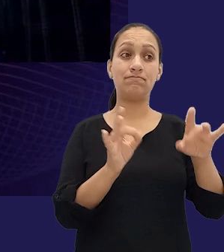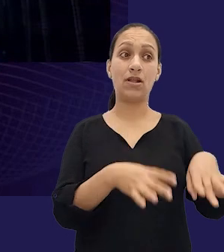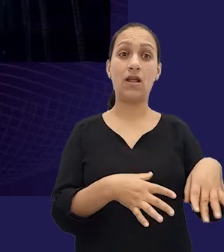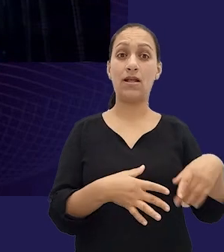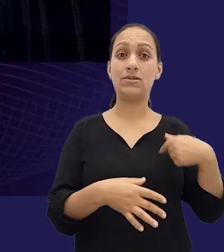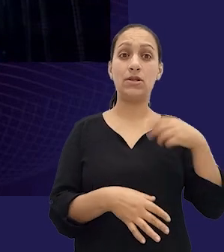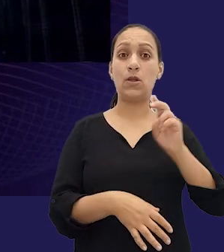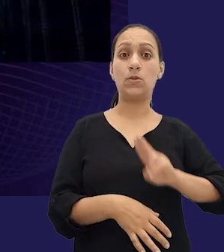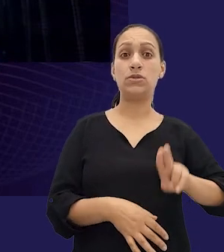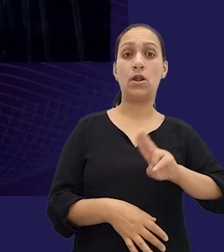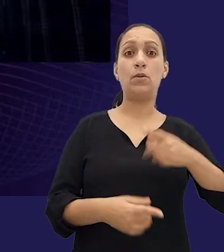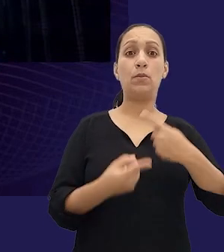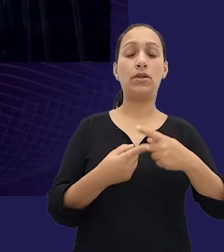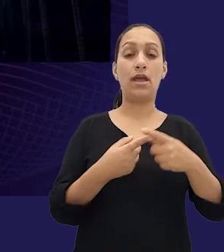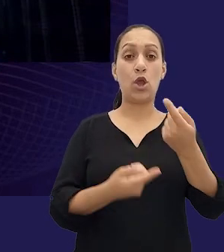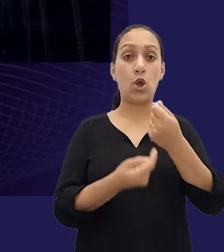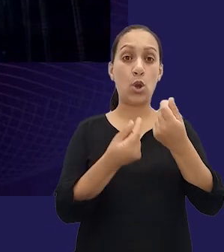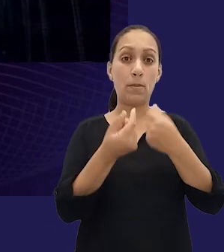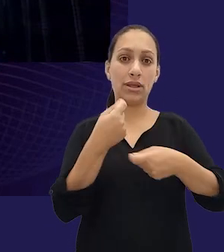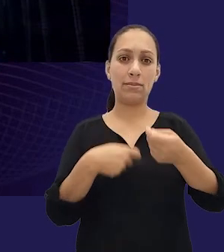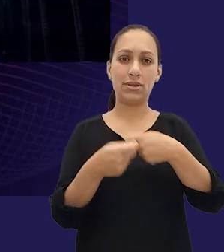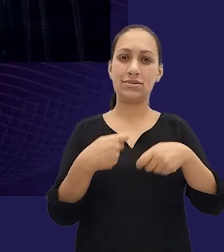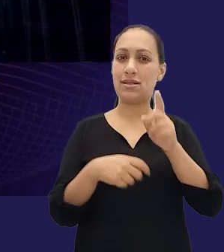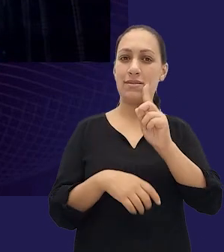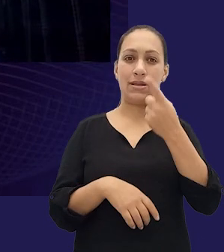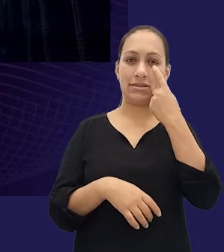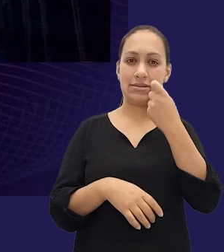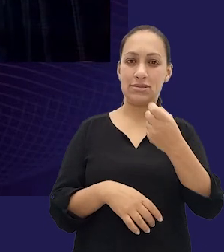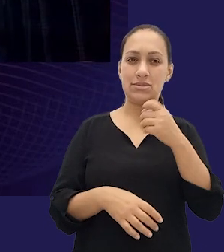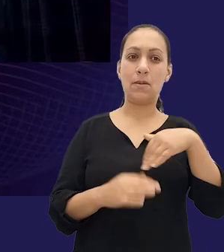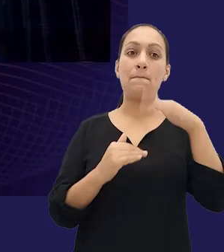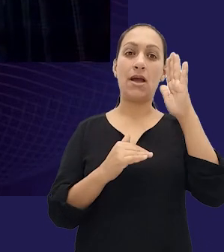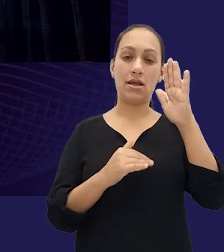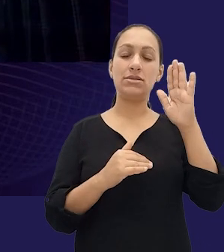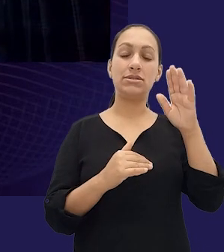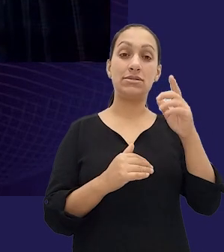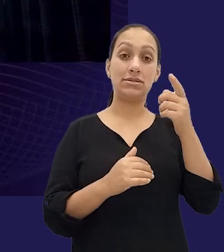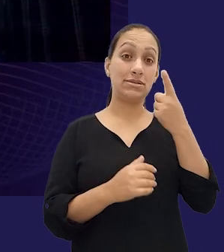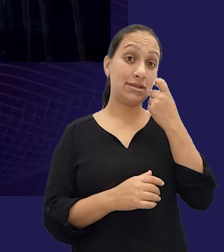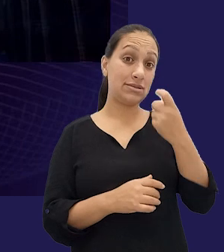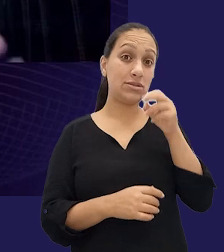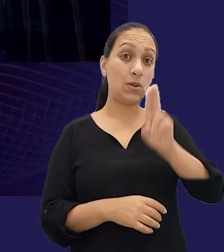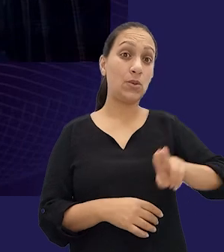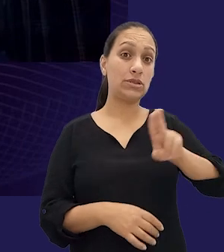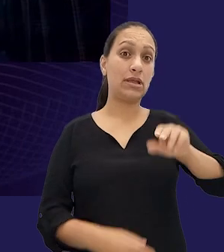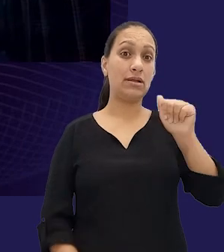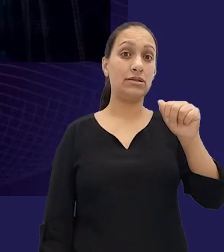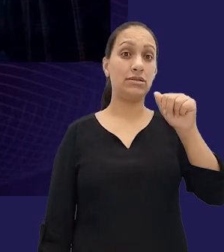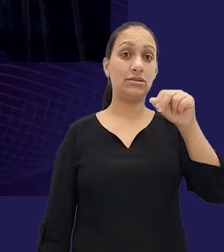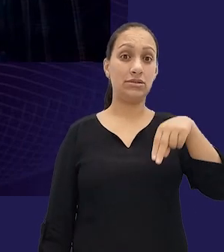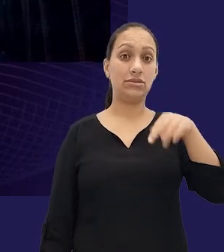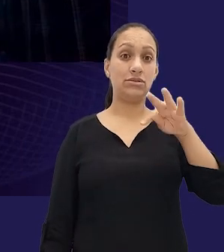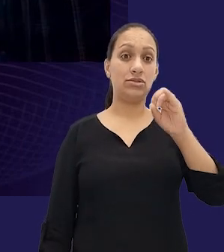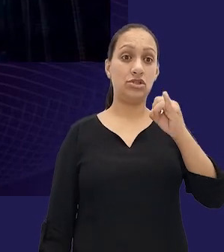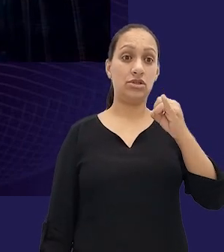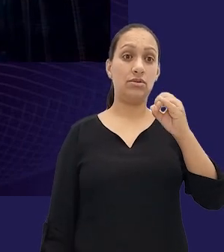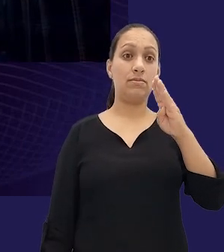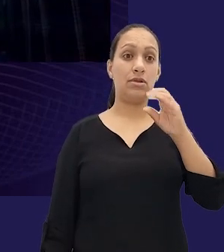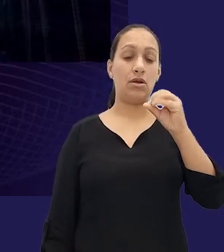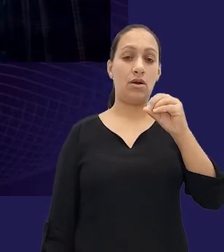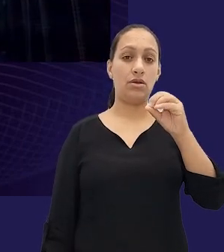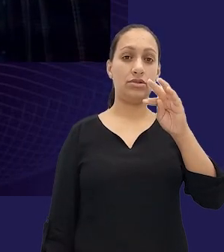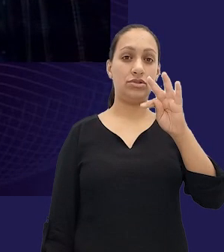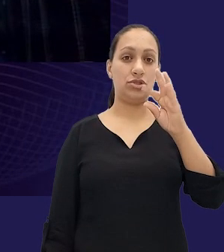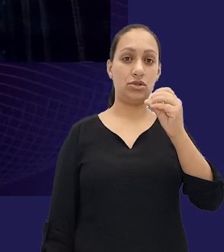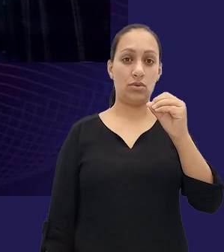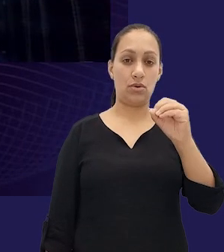Porque economicamente eles não eram interessantes, o que era mais interessante eram os antibióticos, então eles realmente foram deixados de lado,